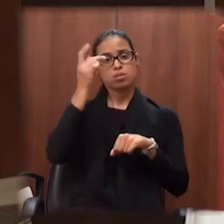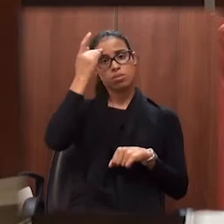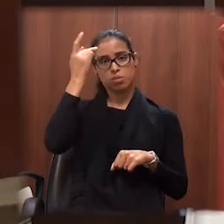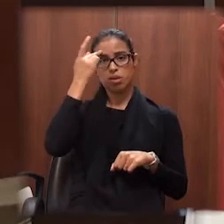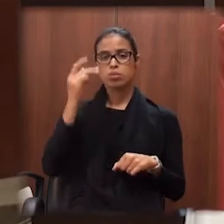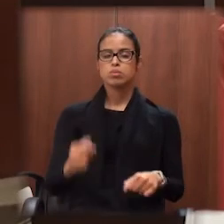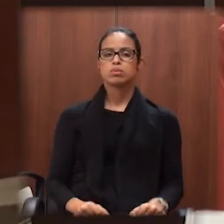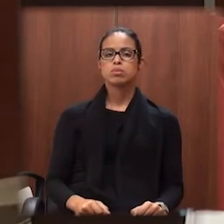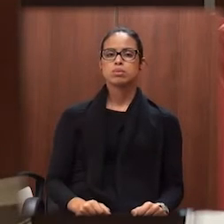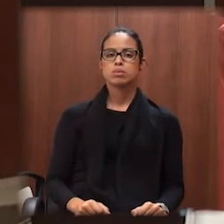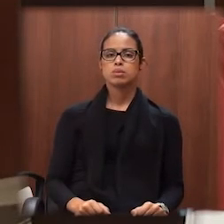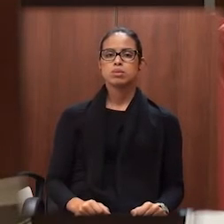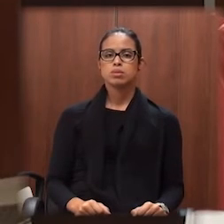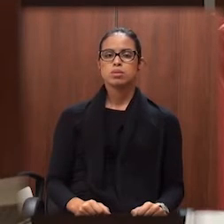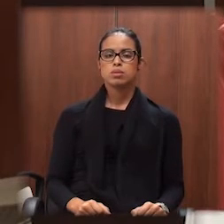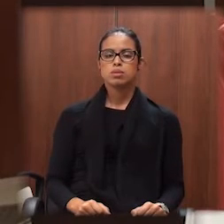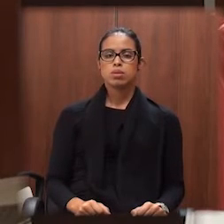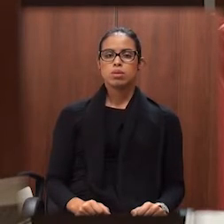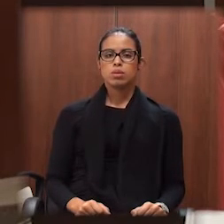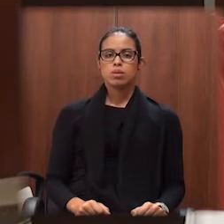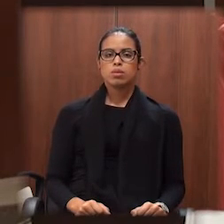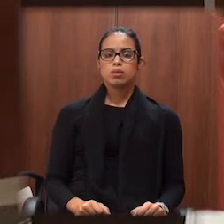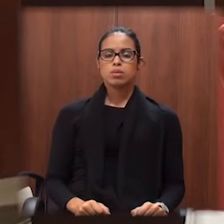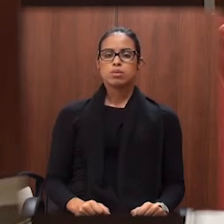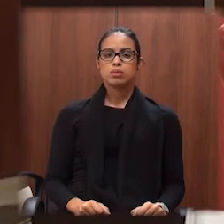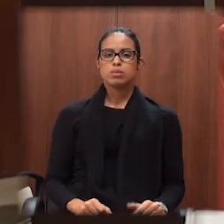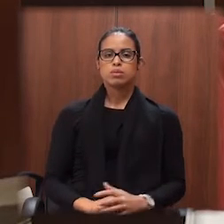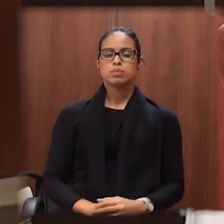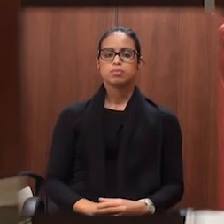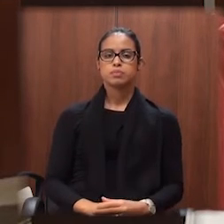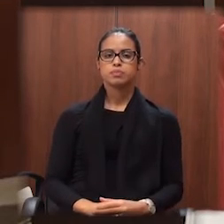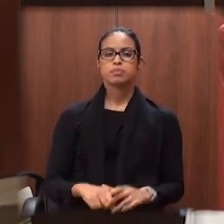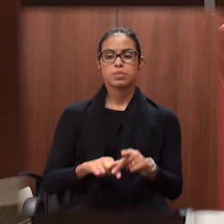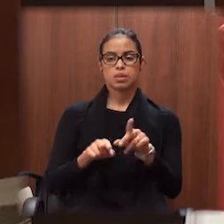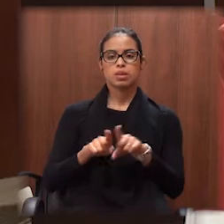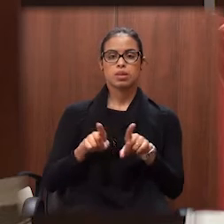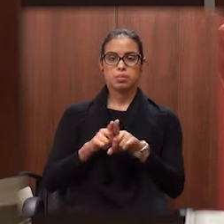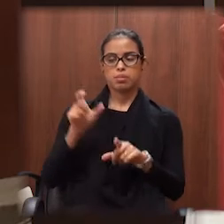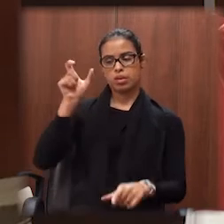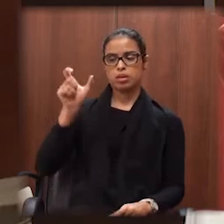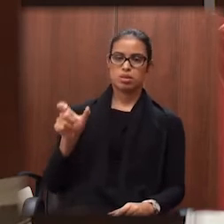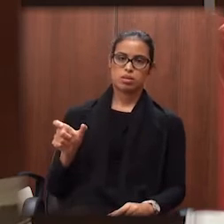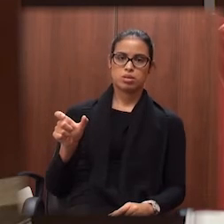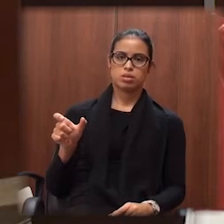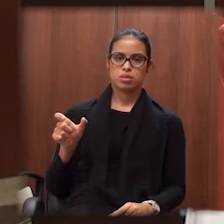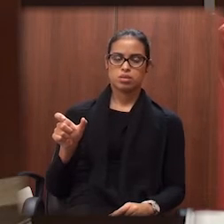Ouvimos aqui a palavra do ouvidor